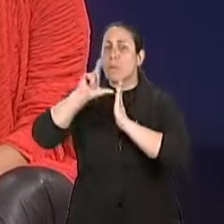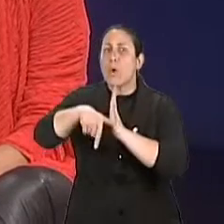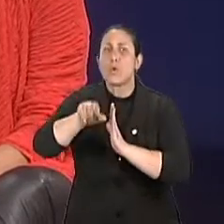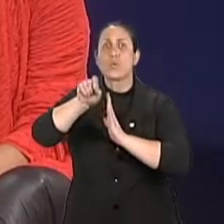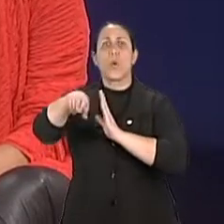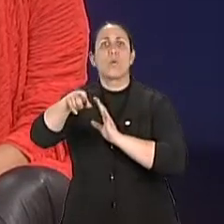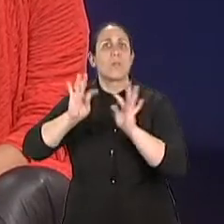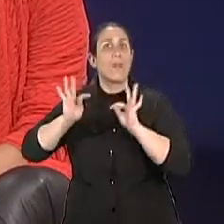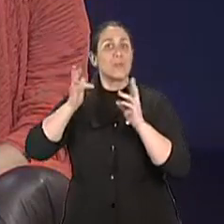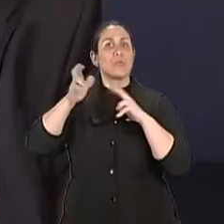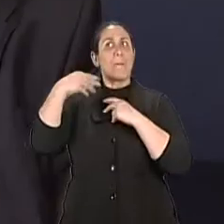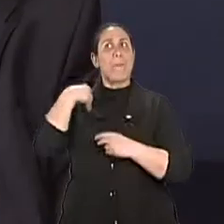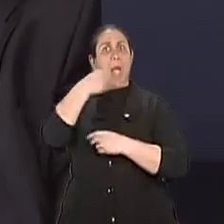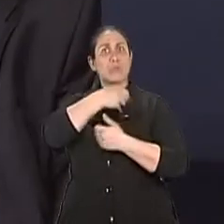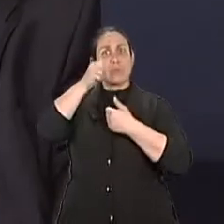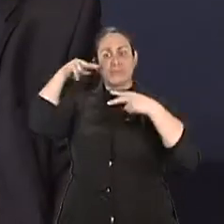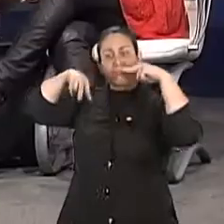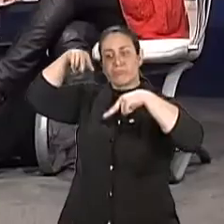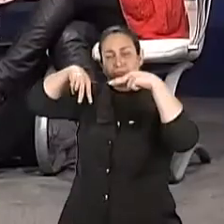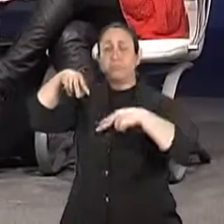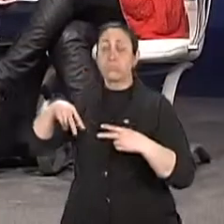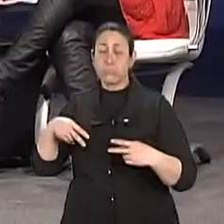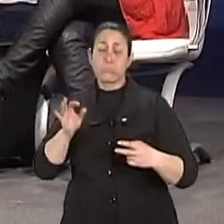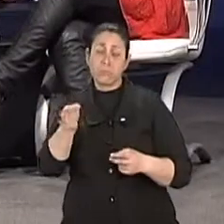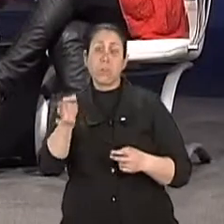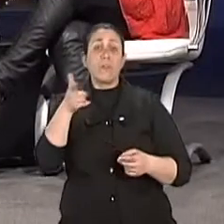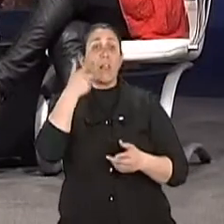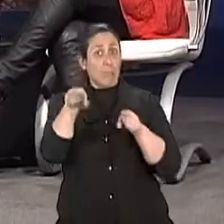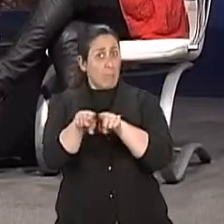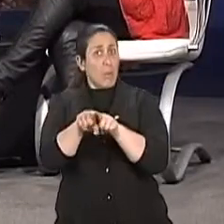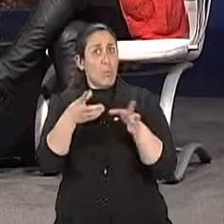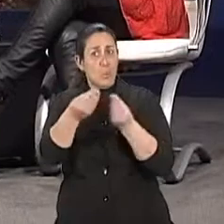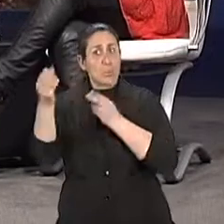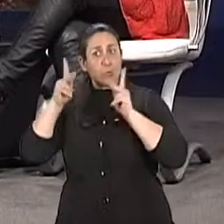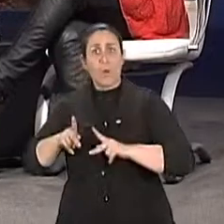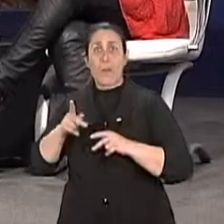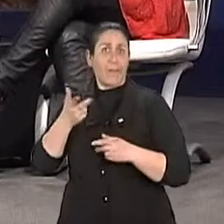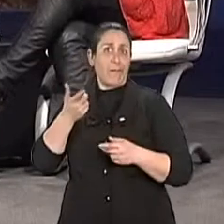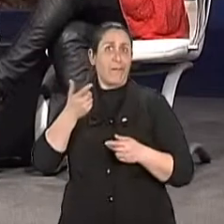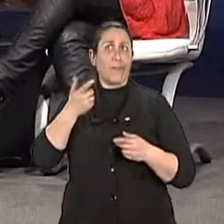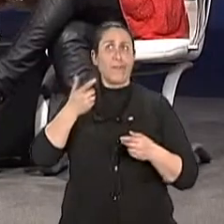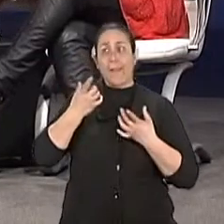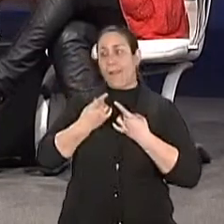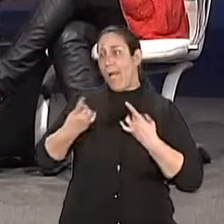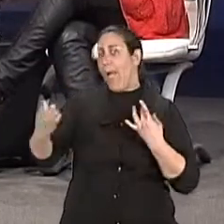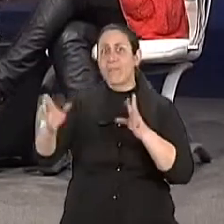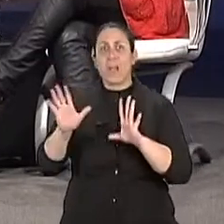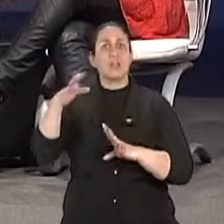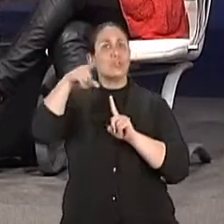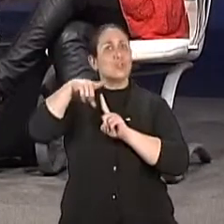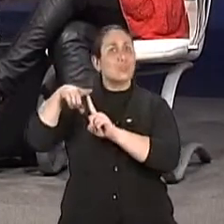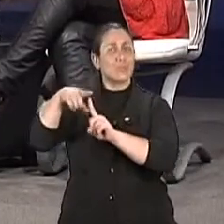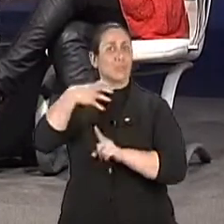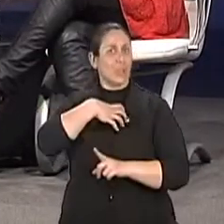a equipe médica tem que ver, né? Isso. E particularizando, cada pessoa é uma. Isso. Uma diferente da outra, né? Doutor,